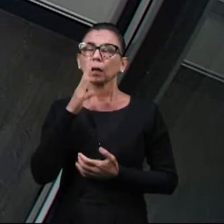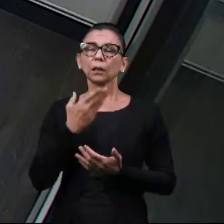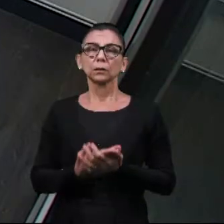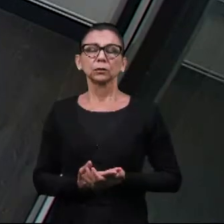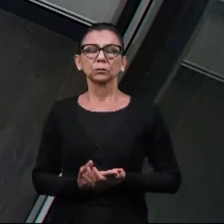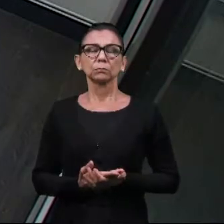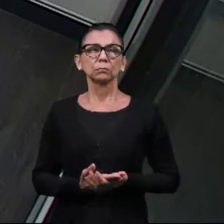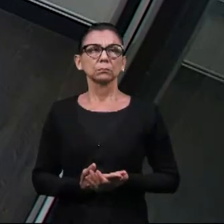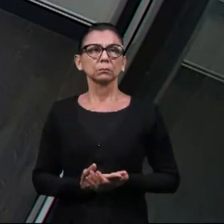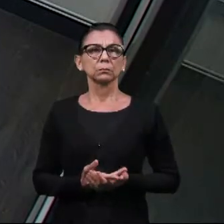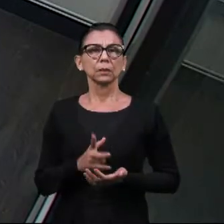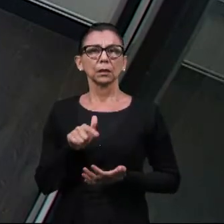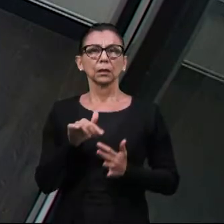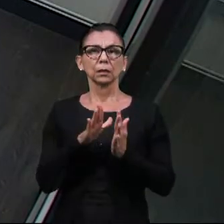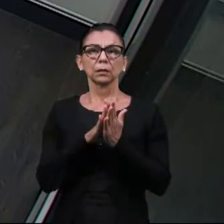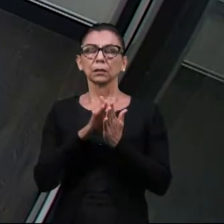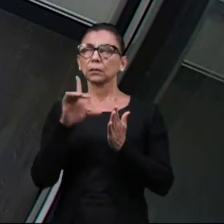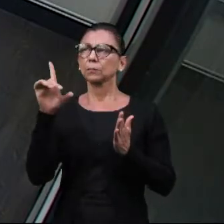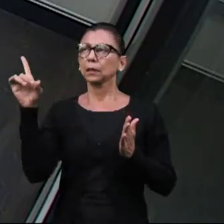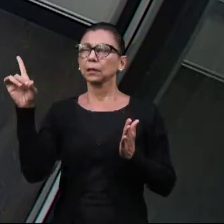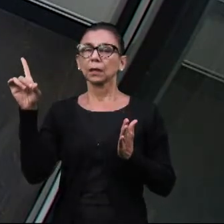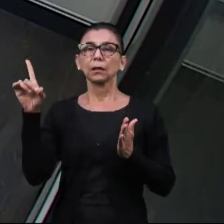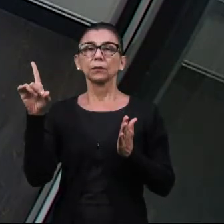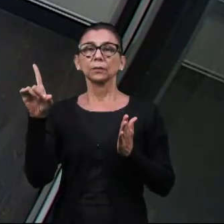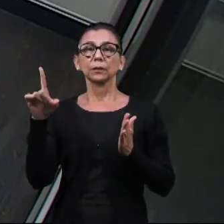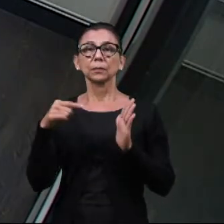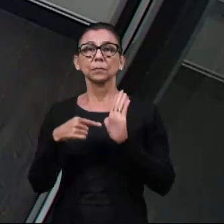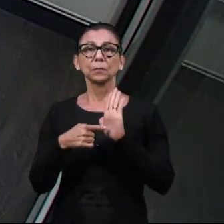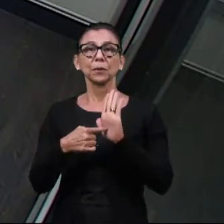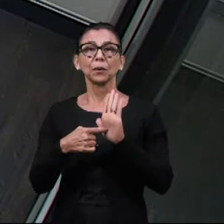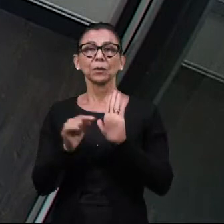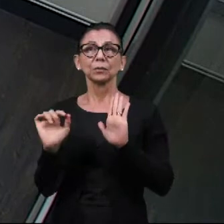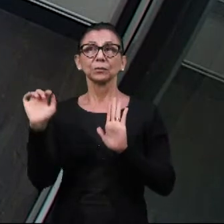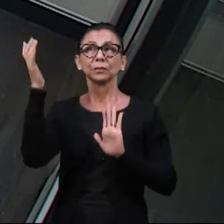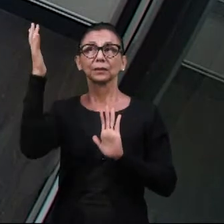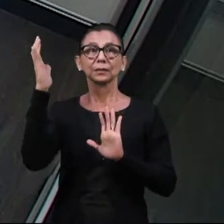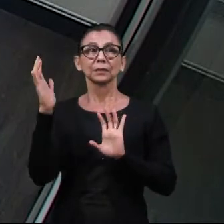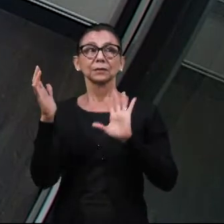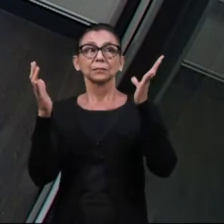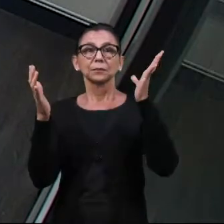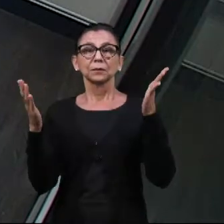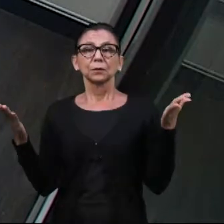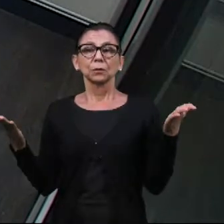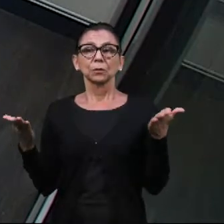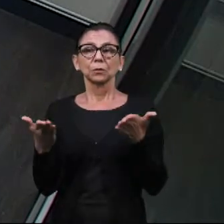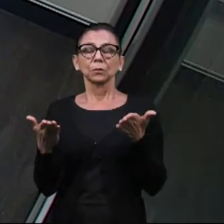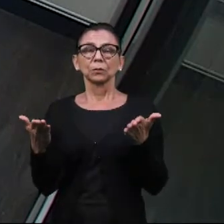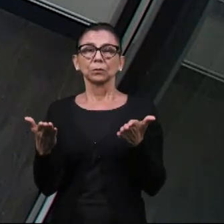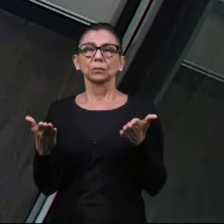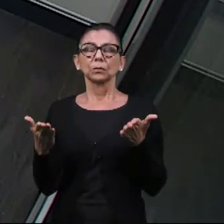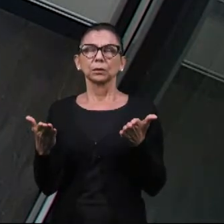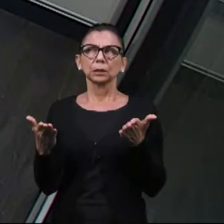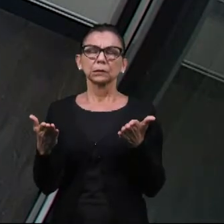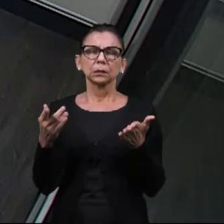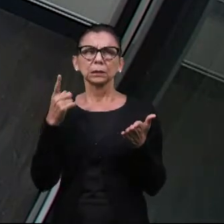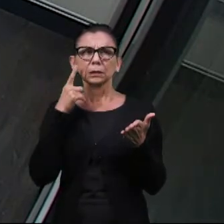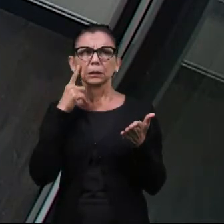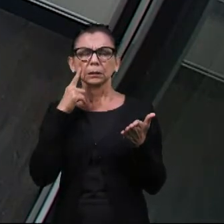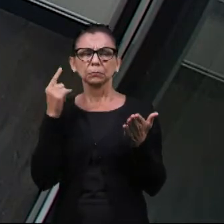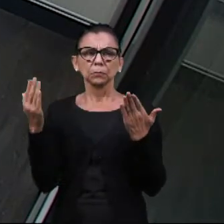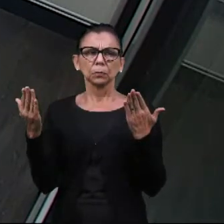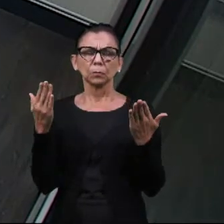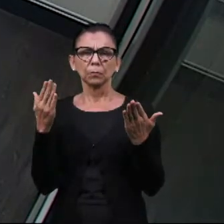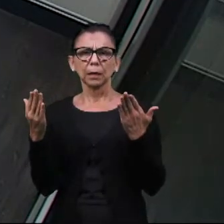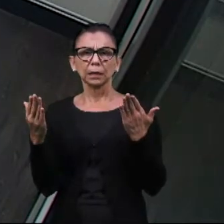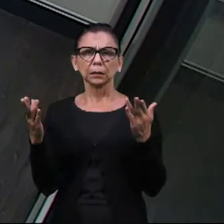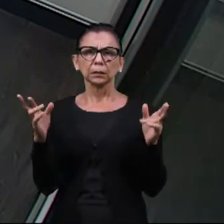palavra. Então, os sinais, quando nós temos percebido os acontecimentos e vamos para